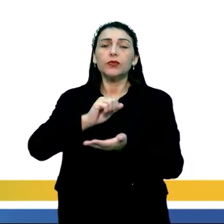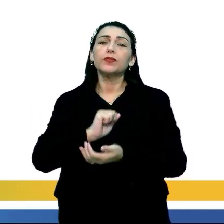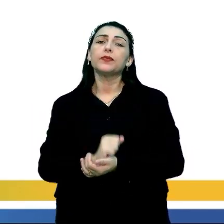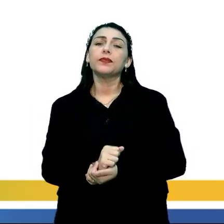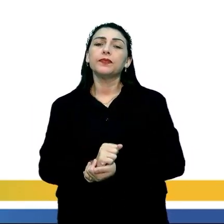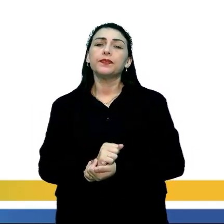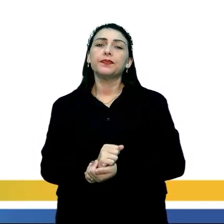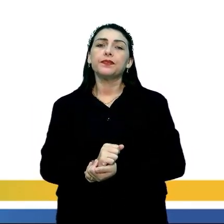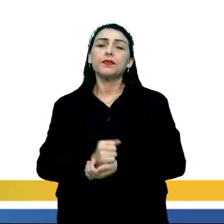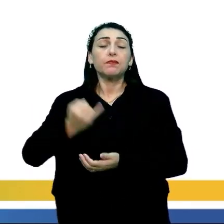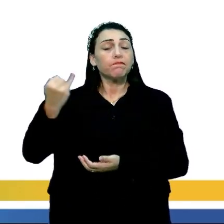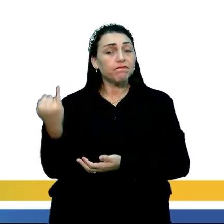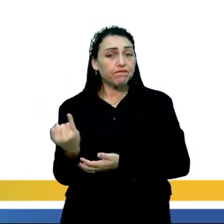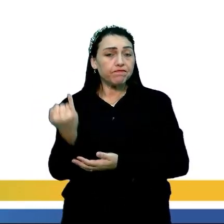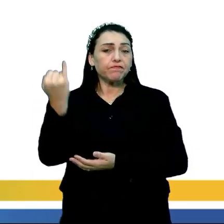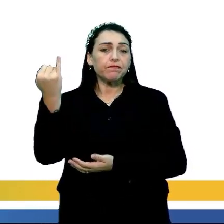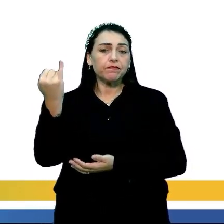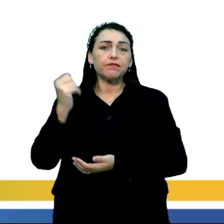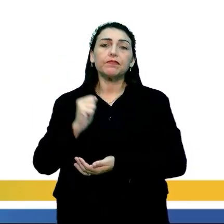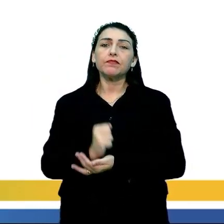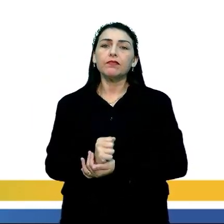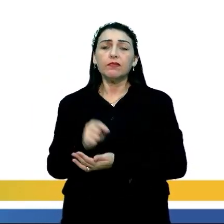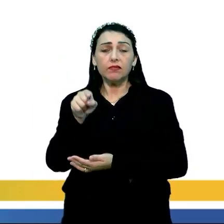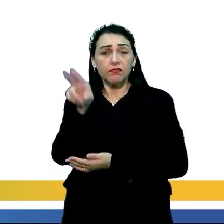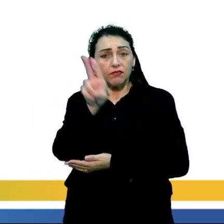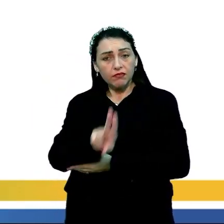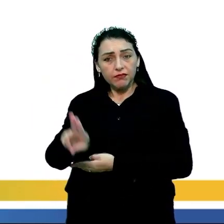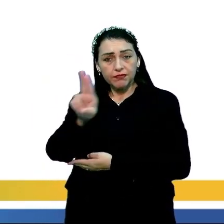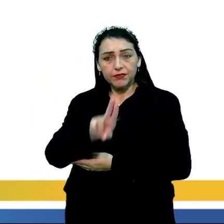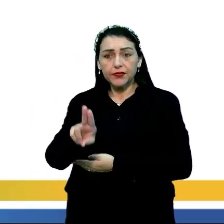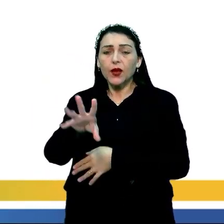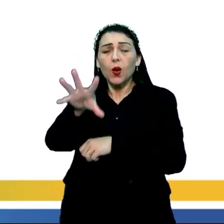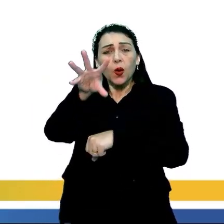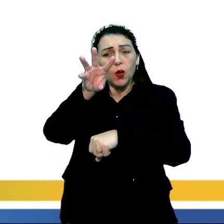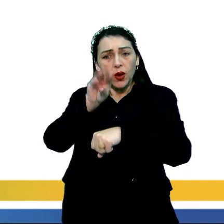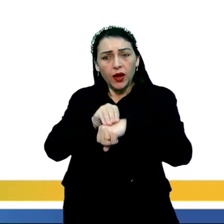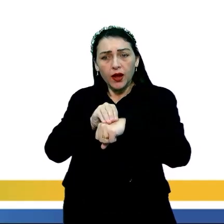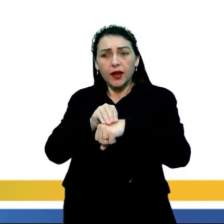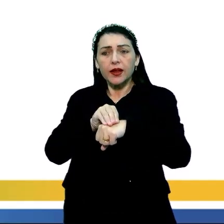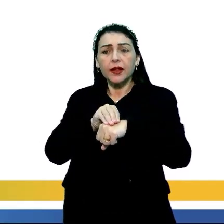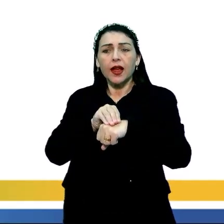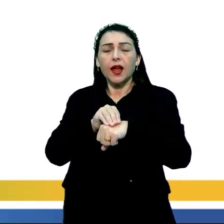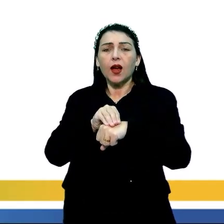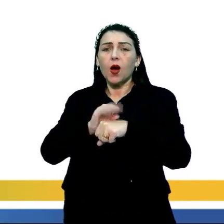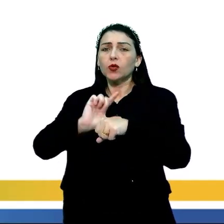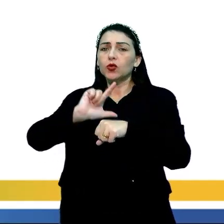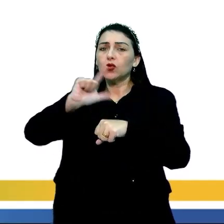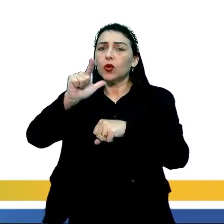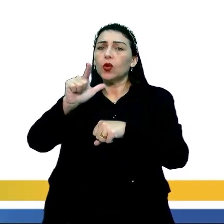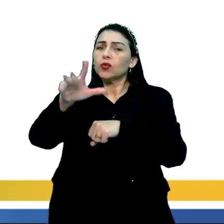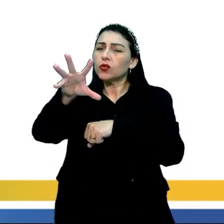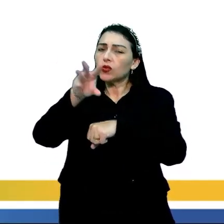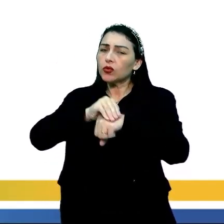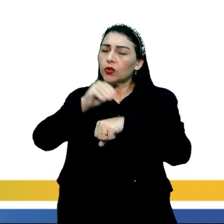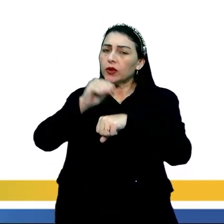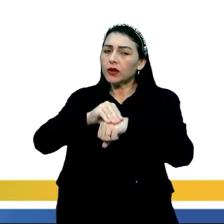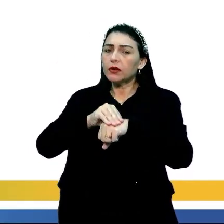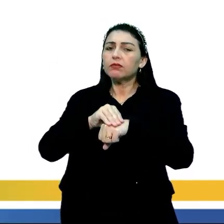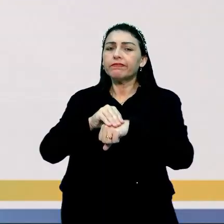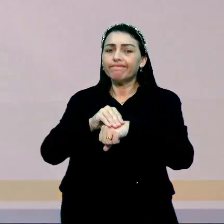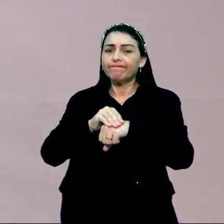E aí uma coisa super importante, você utiliza conhecimentos de outras áreas do